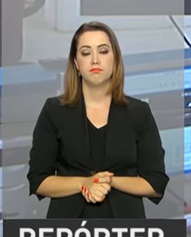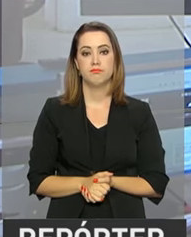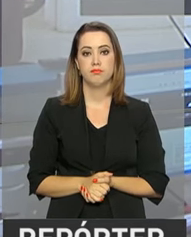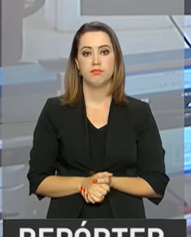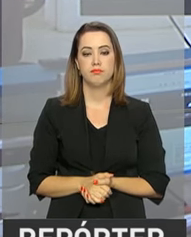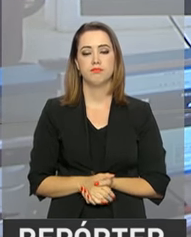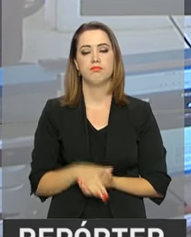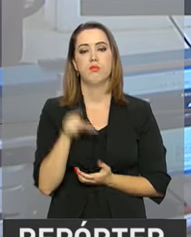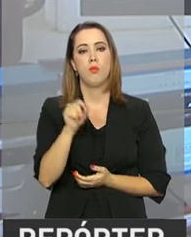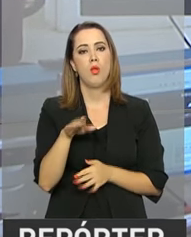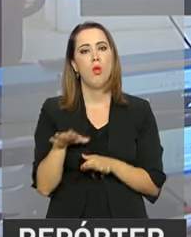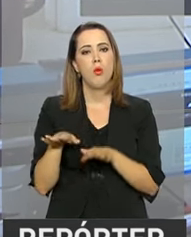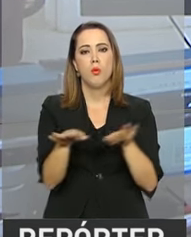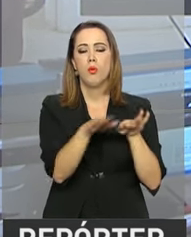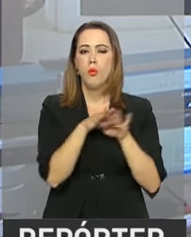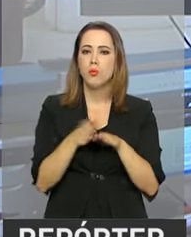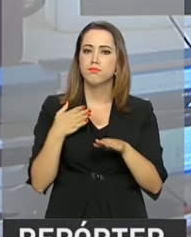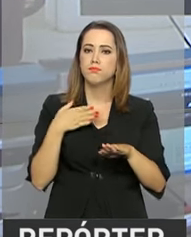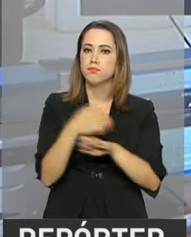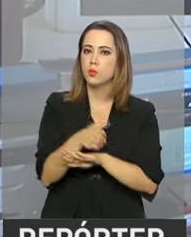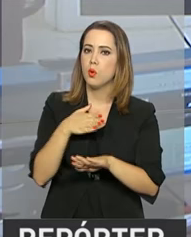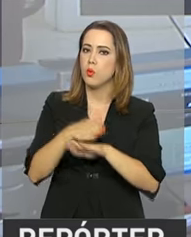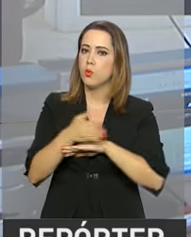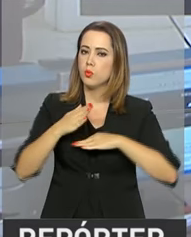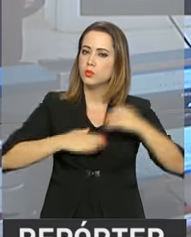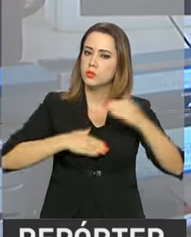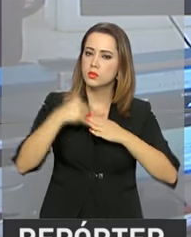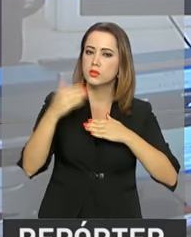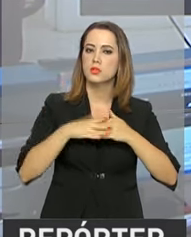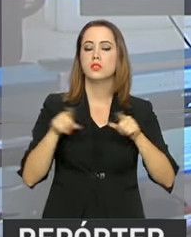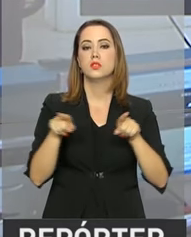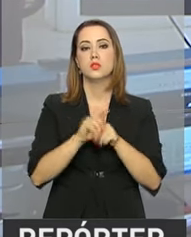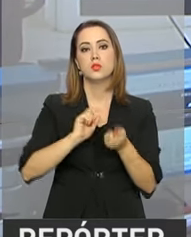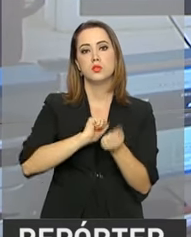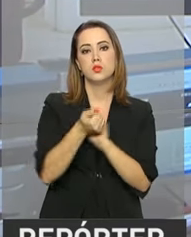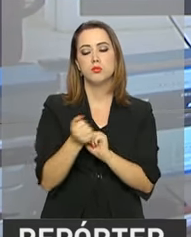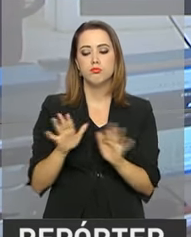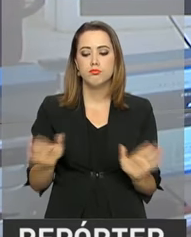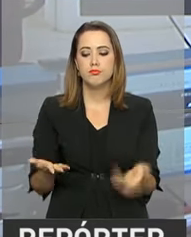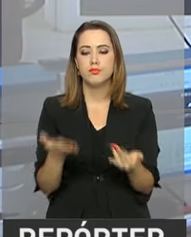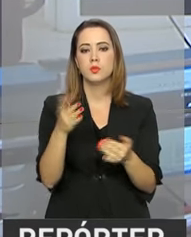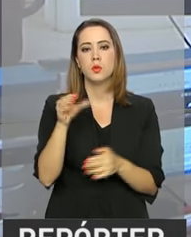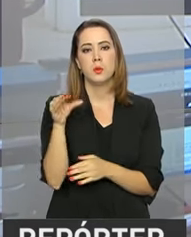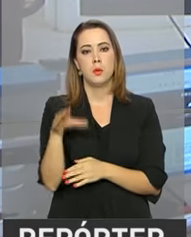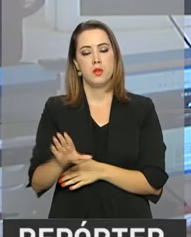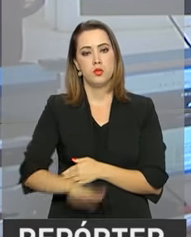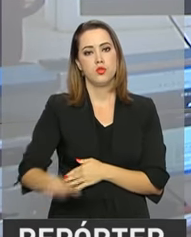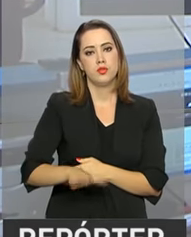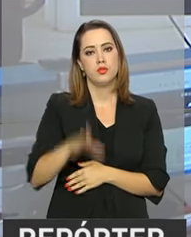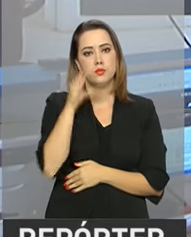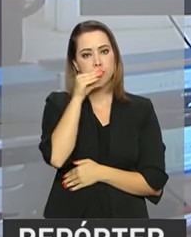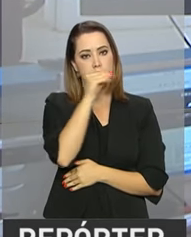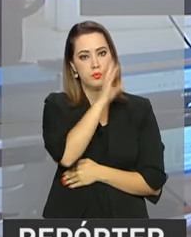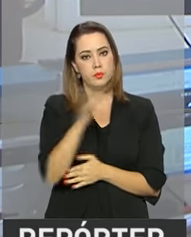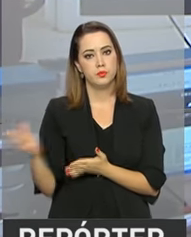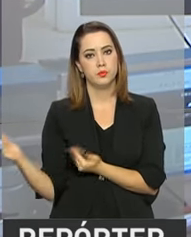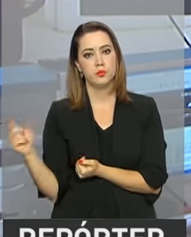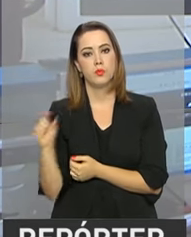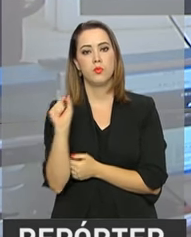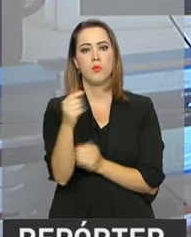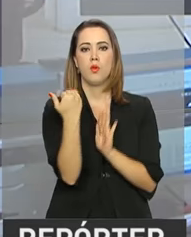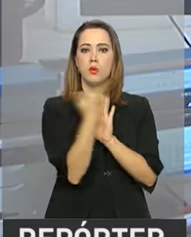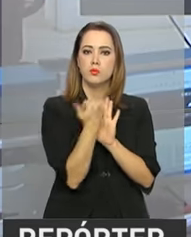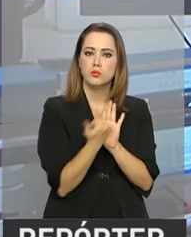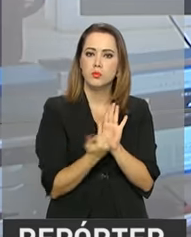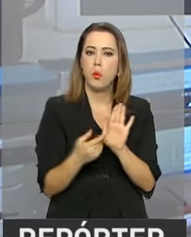Democratizar o acesso à prática e à cultura do esporte e promover o desenvolvimento integral de crianças, adolescentes e jovens. Estas são algumas